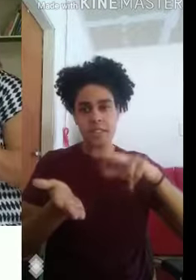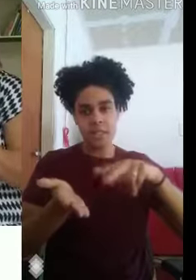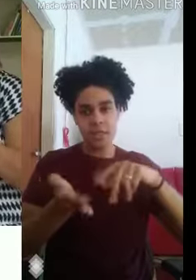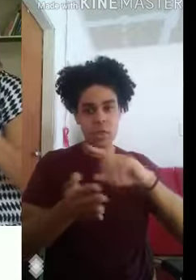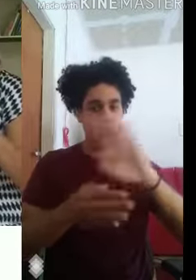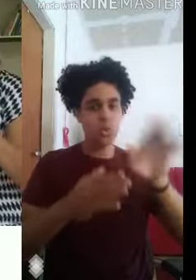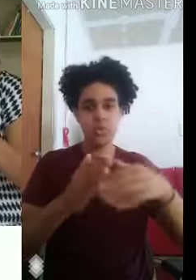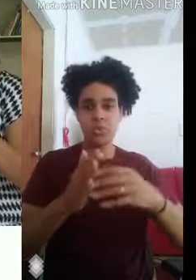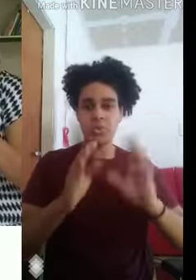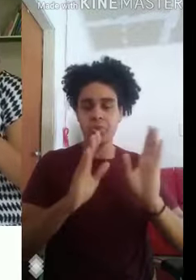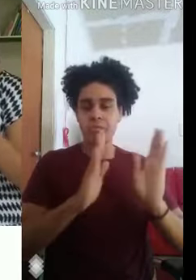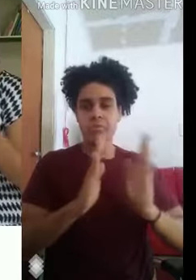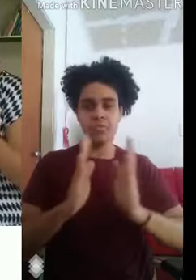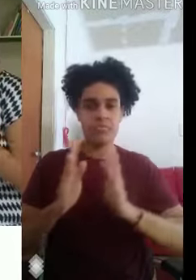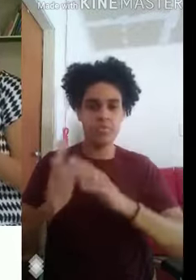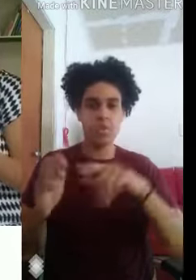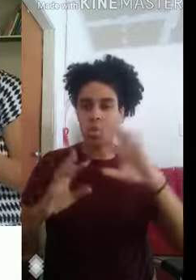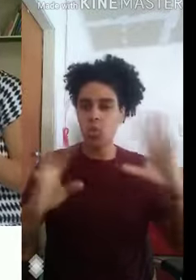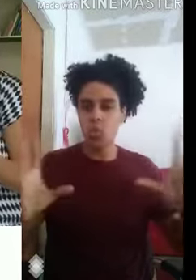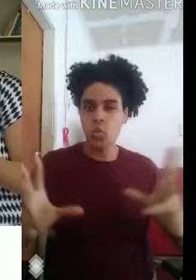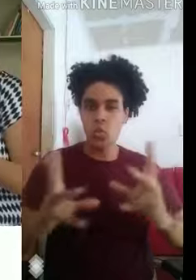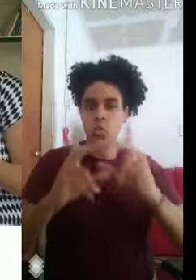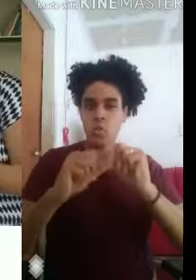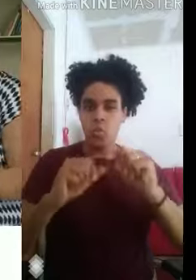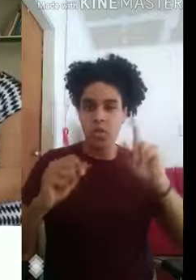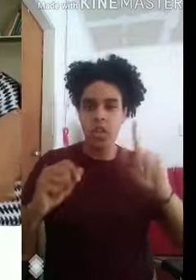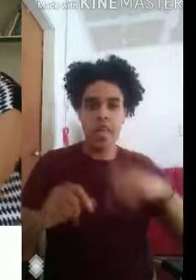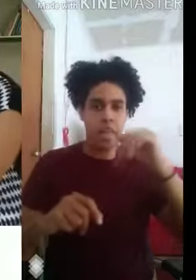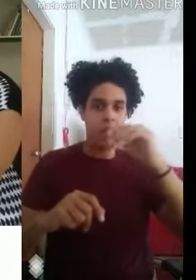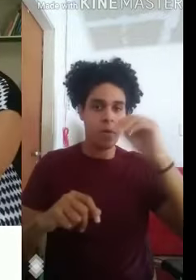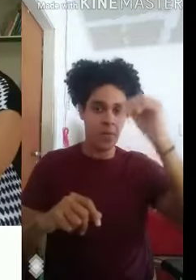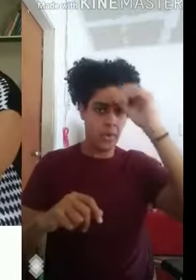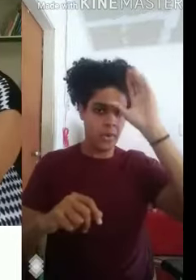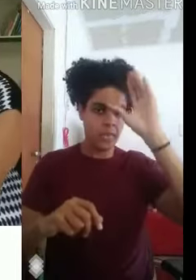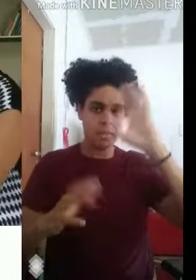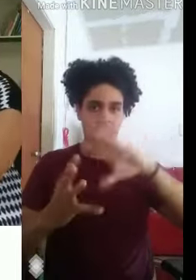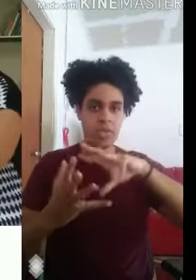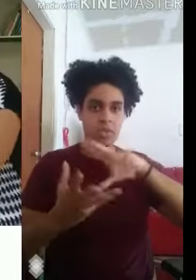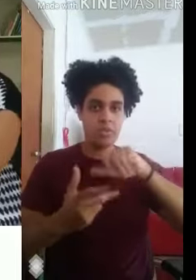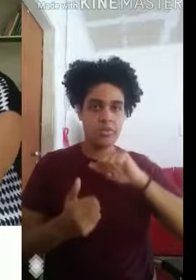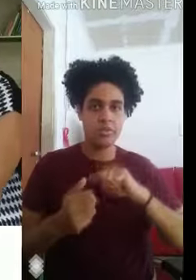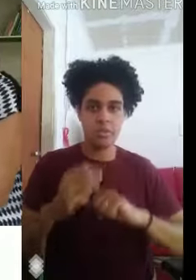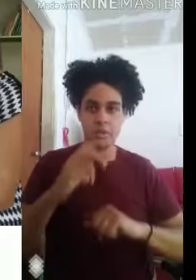leem, tudo pode fazer parte desse conhecimento de mundo.